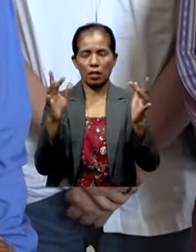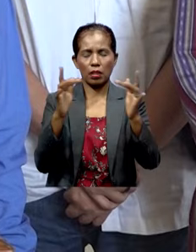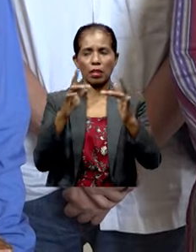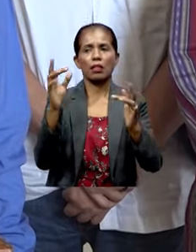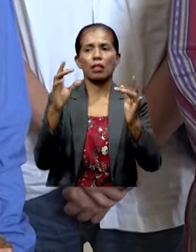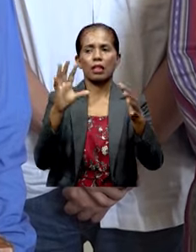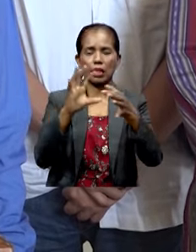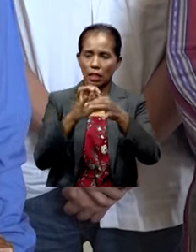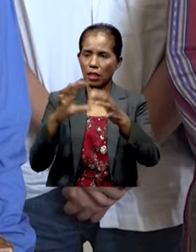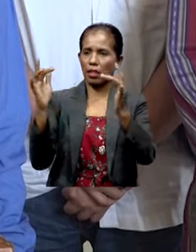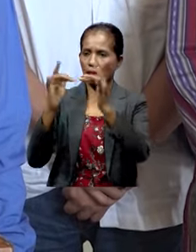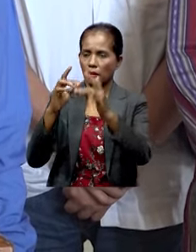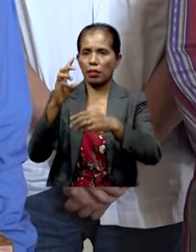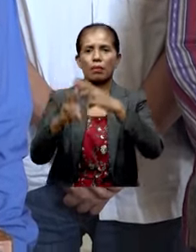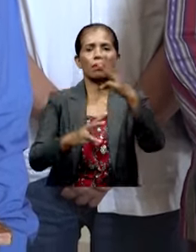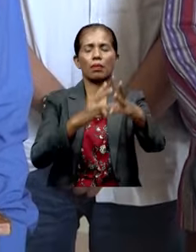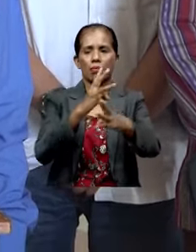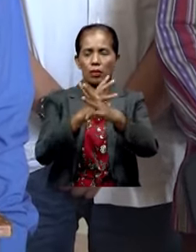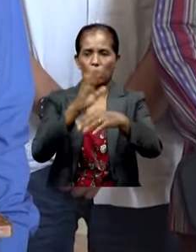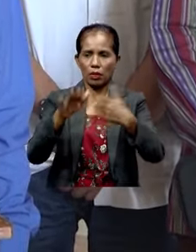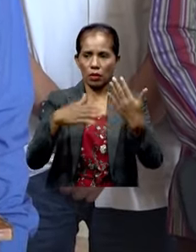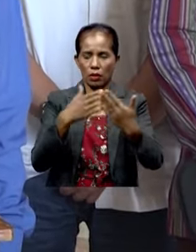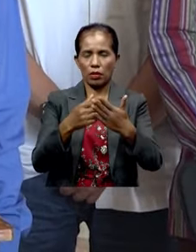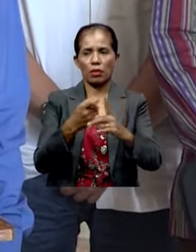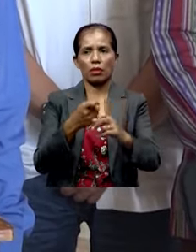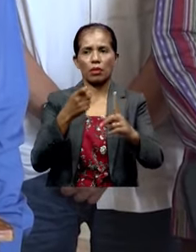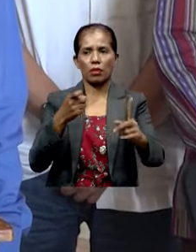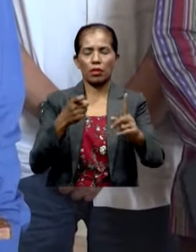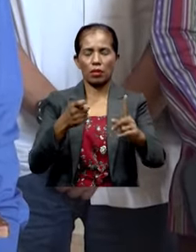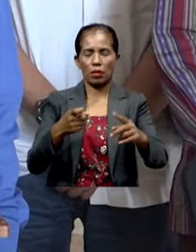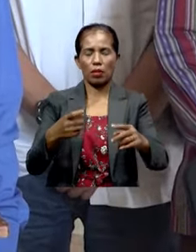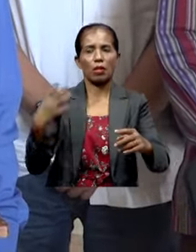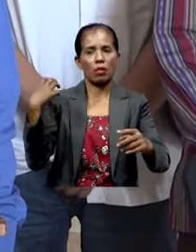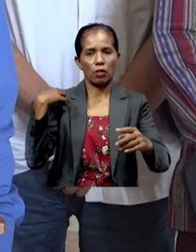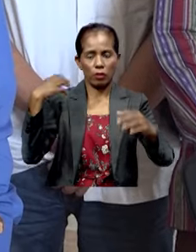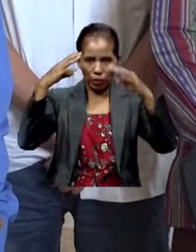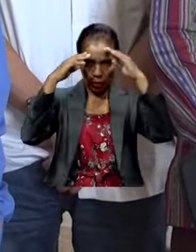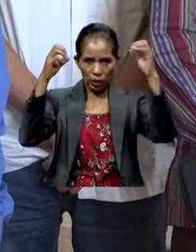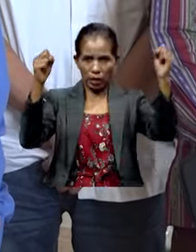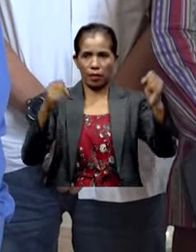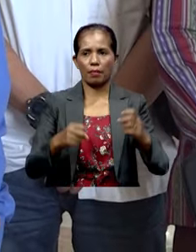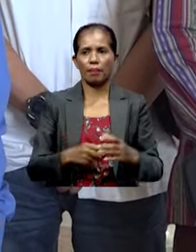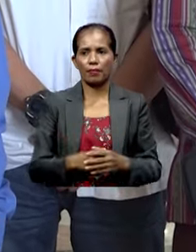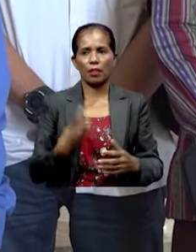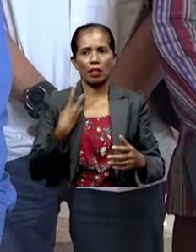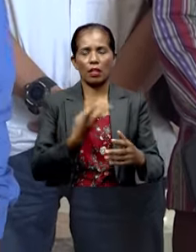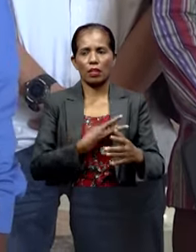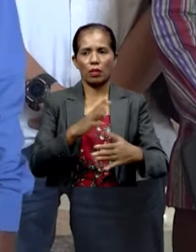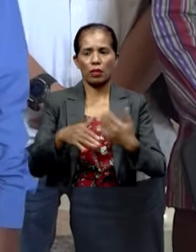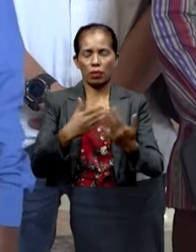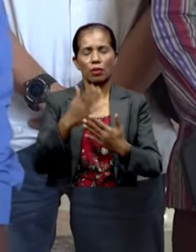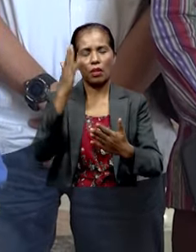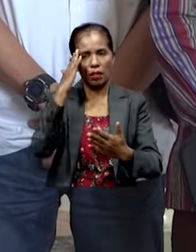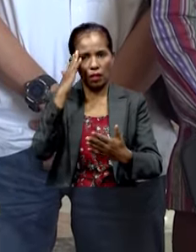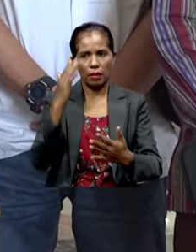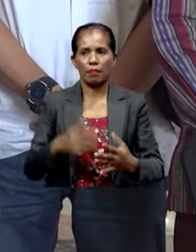internet para o mundo tomar, Rossi Palácio Presidencial. E do todo a Tene,